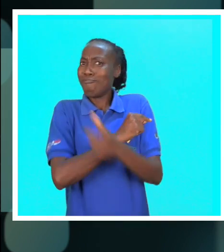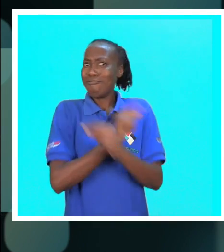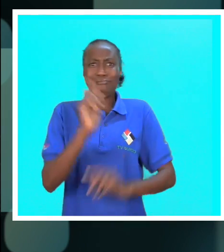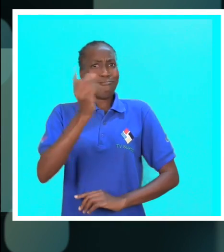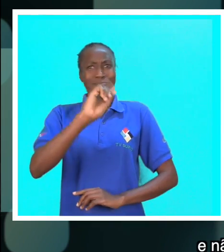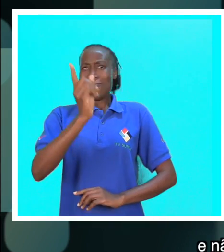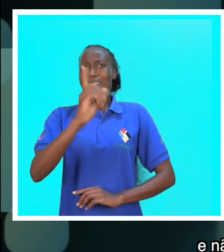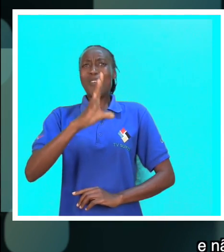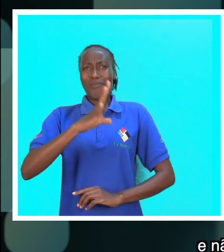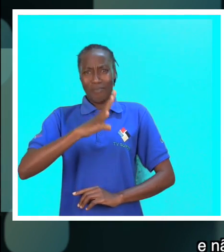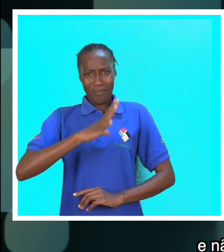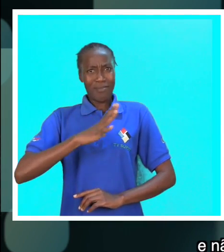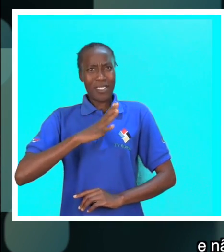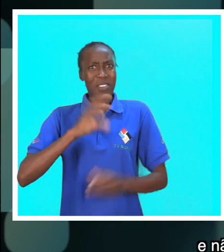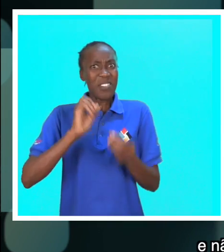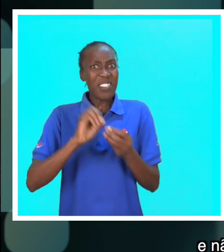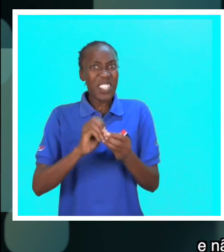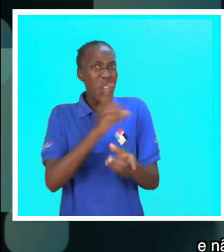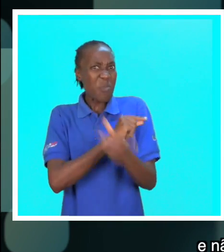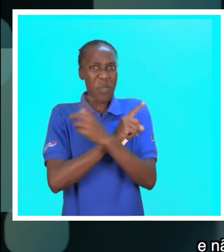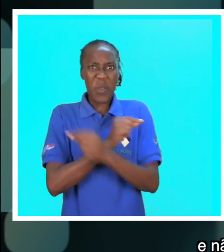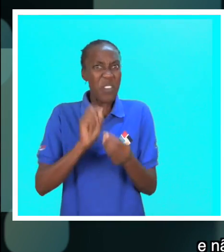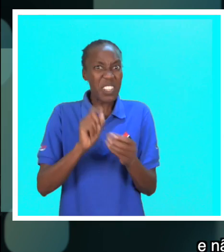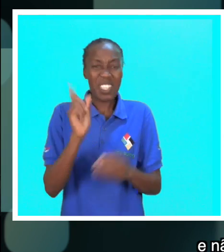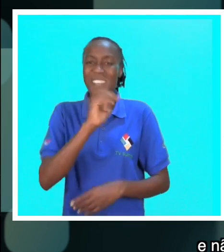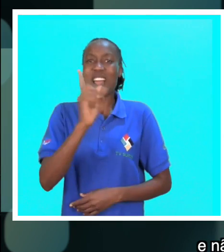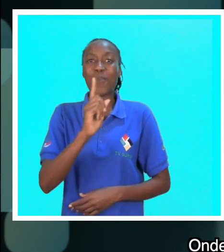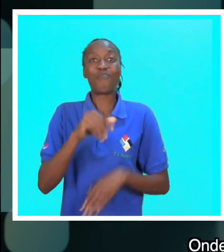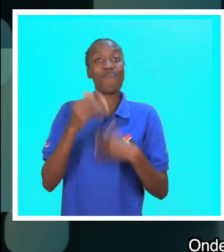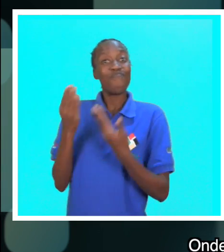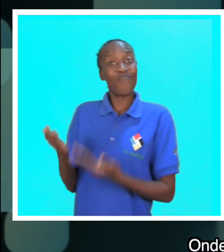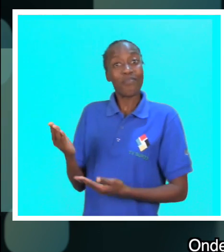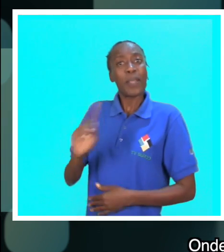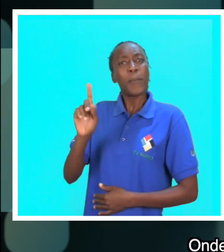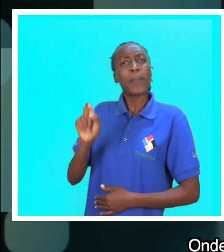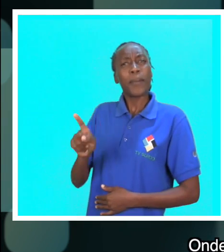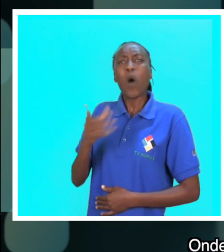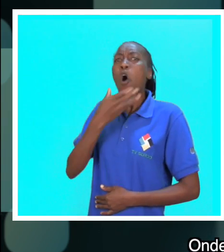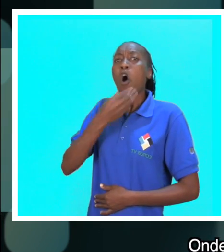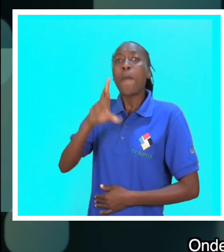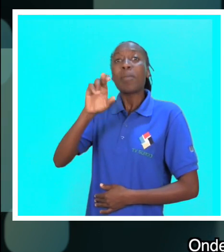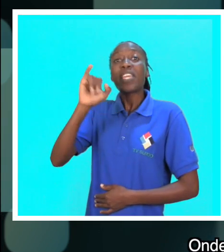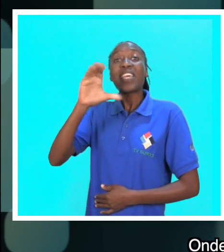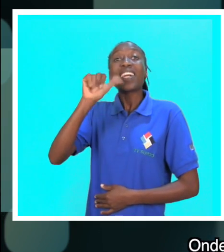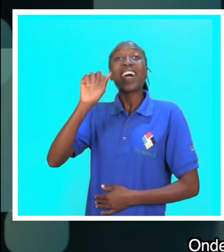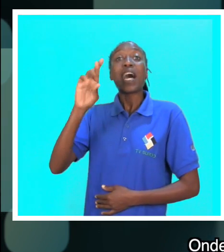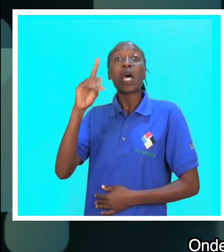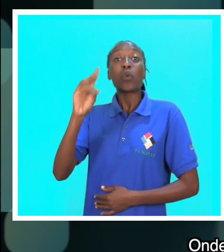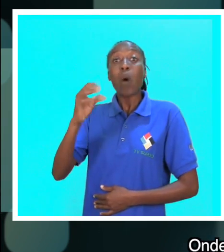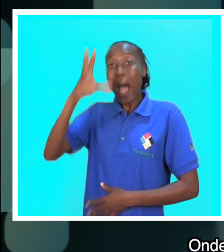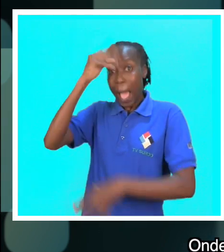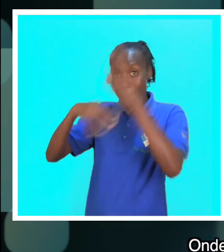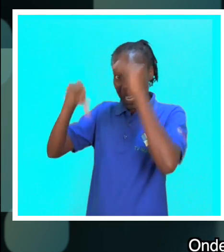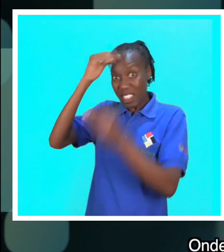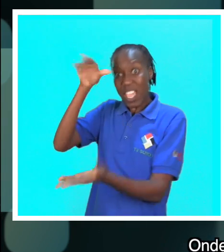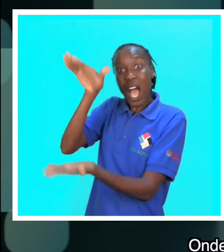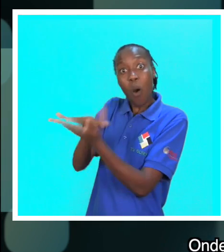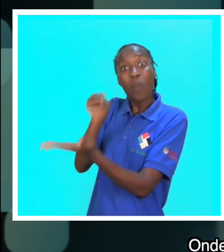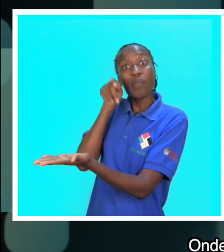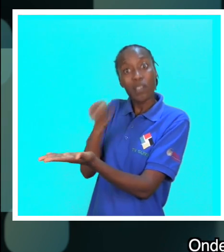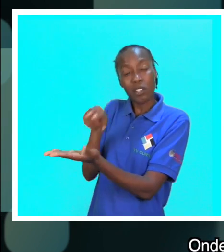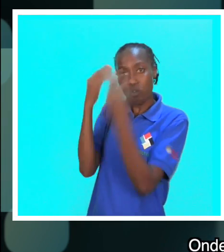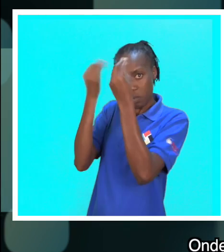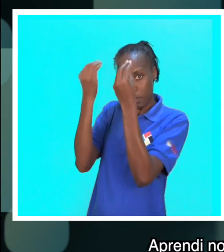preguiça. Estás a ver? Não tenho preguiça de fazer. E o senhor Ricardo, onde é que aprendeu essa